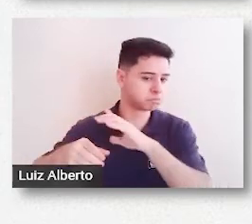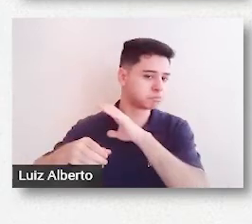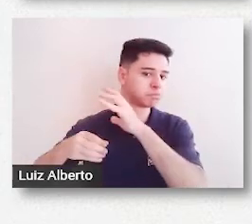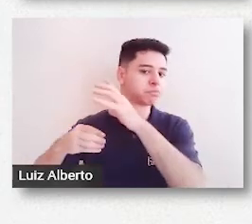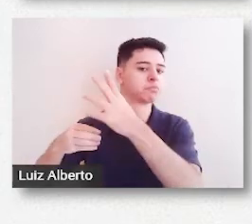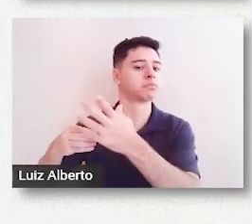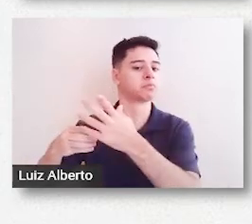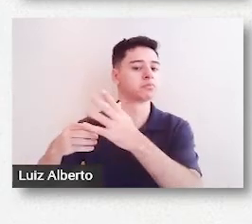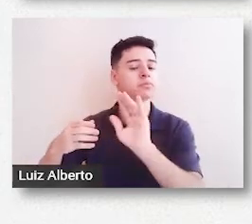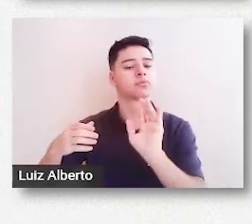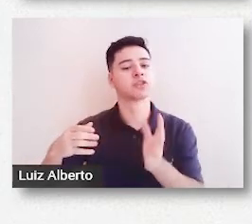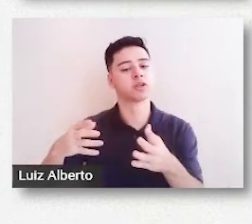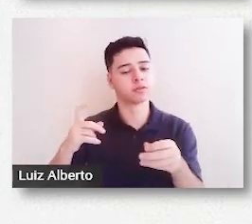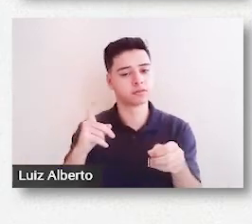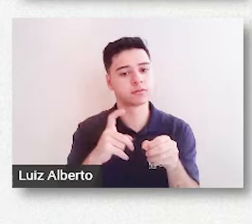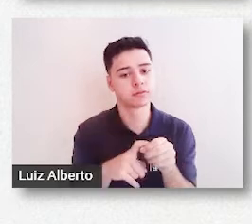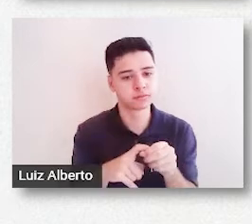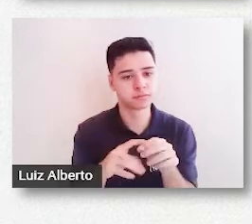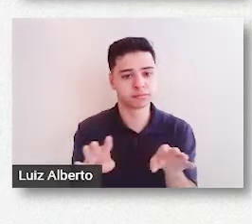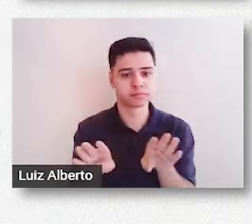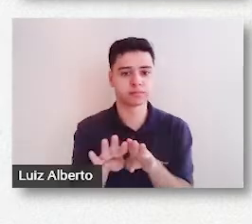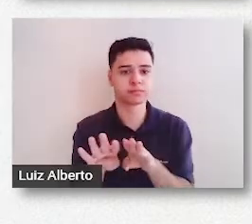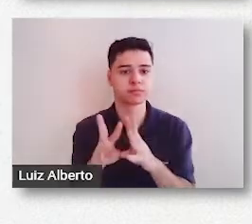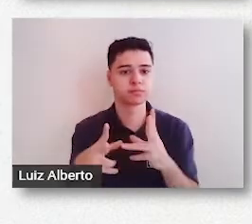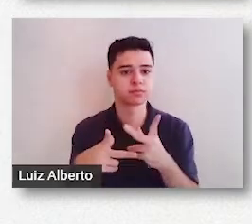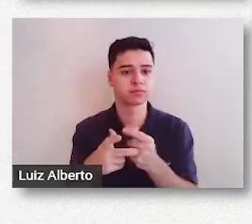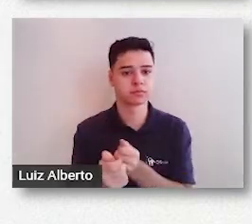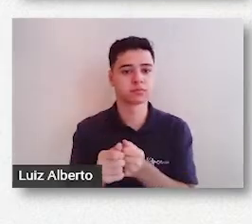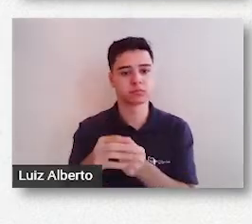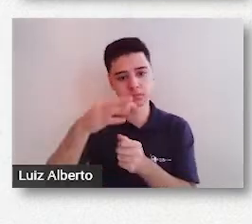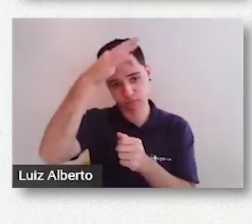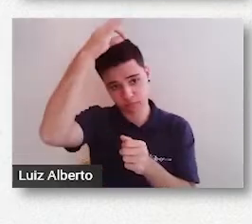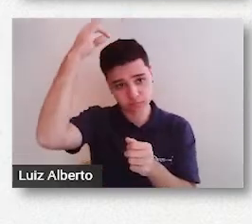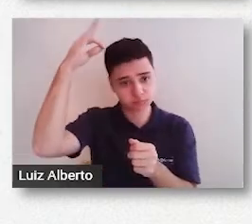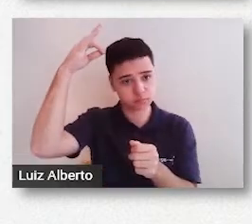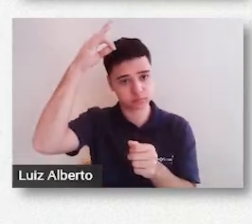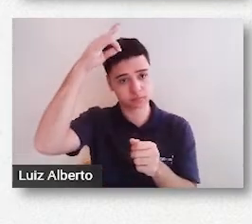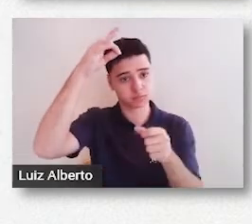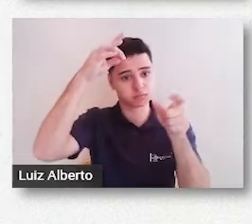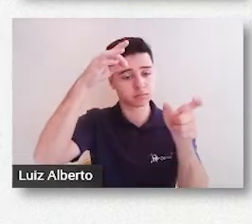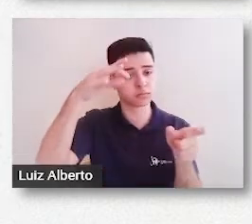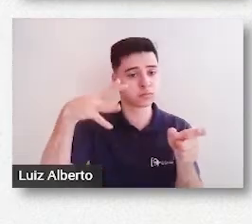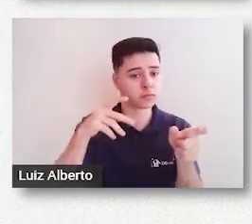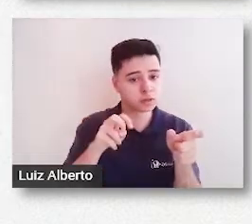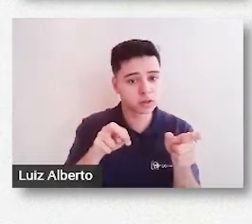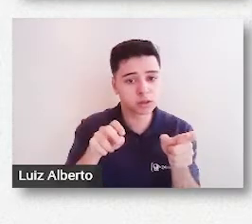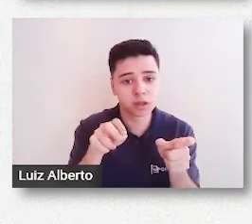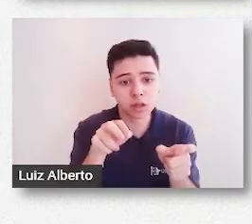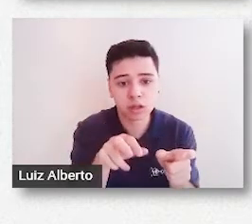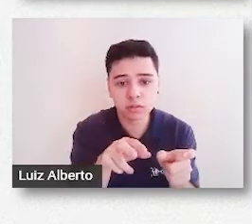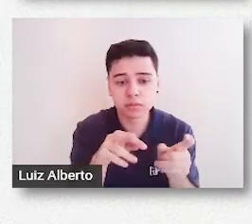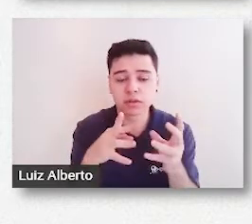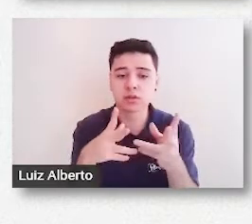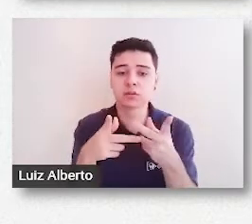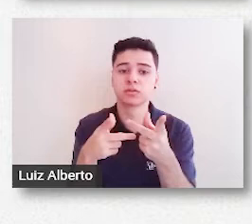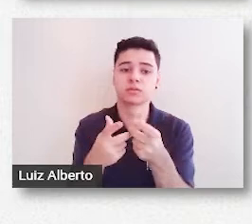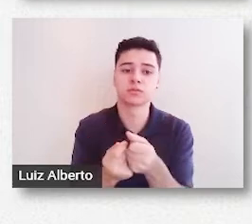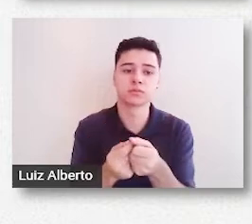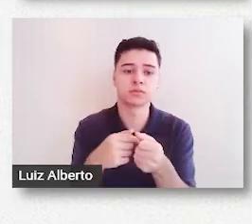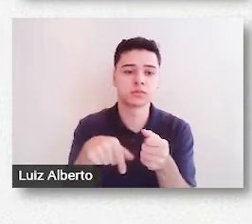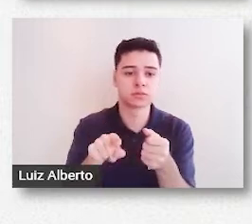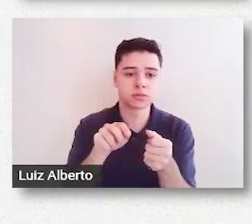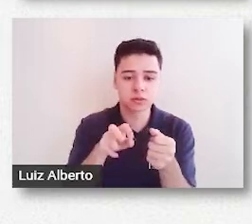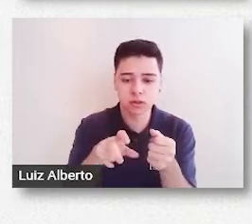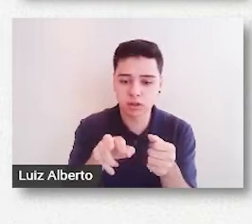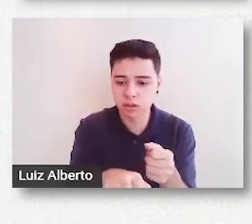está muito ligado, gente, também a esses santos que caminham, né? Aos santos peregrinos. O fato dele ter ido caminhar